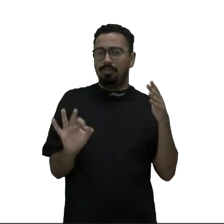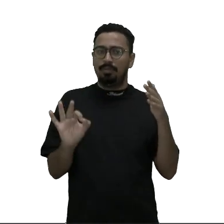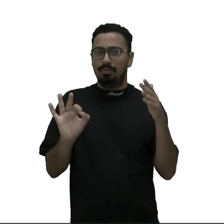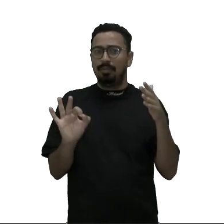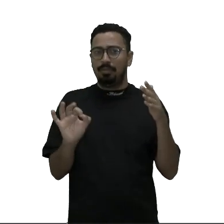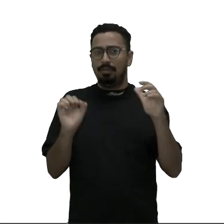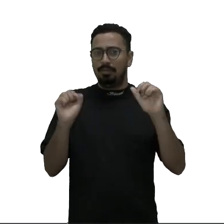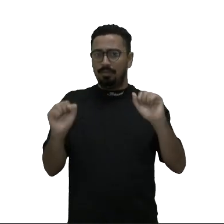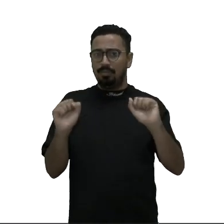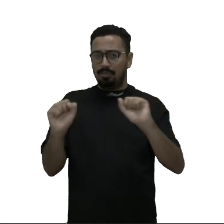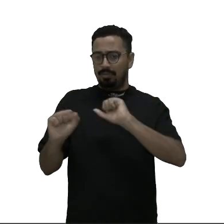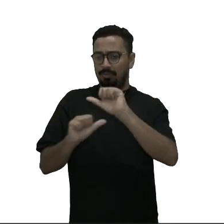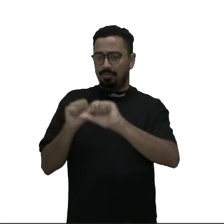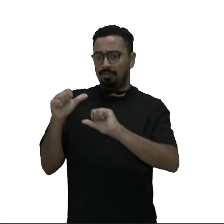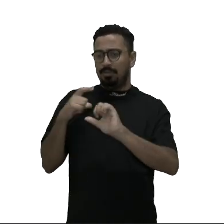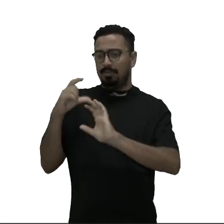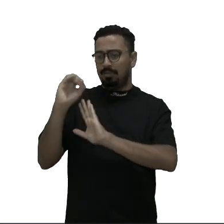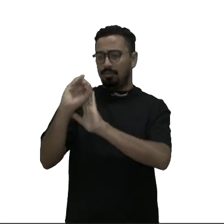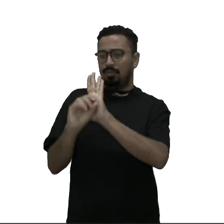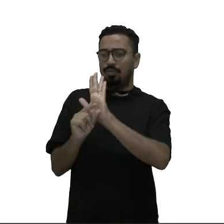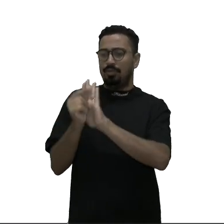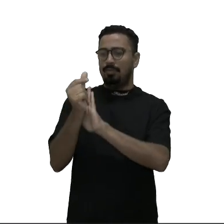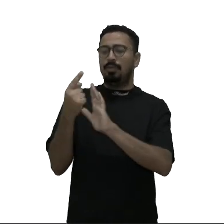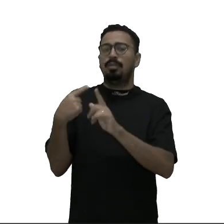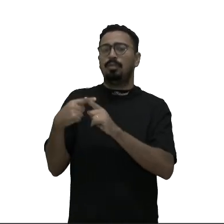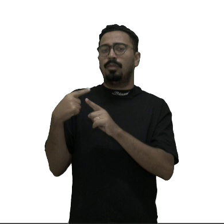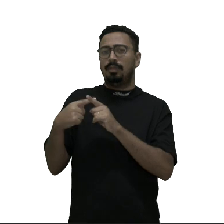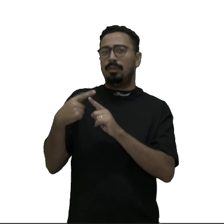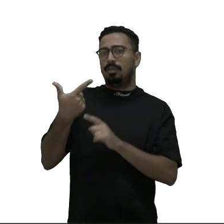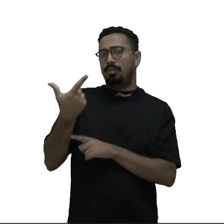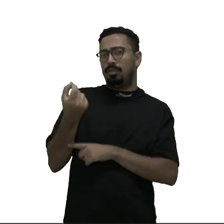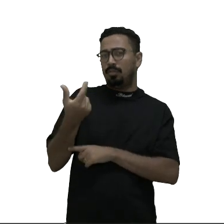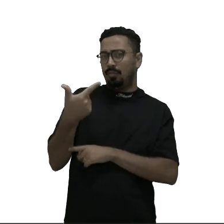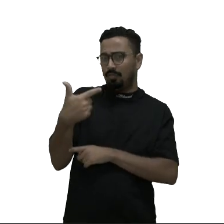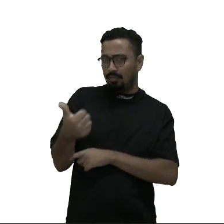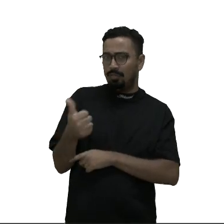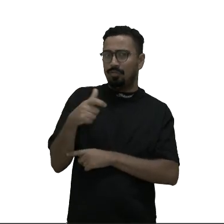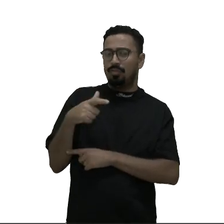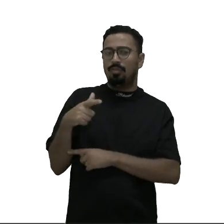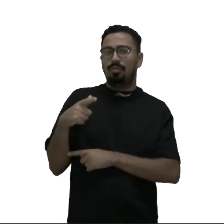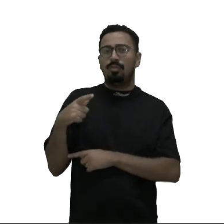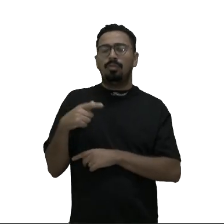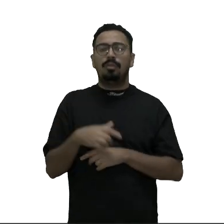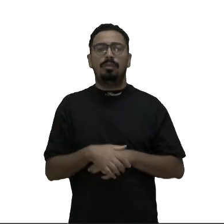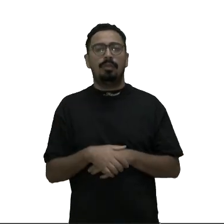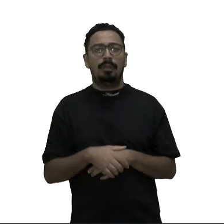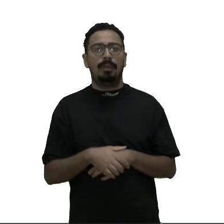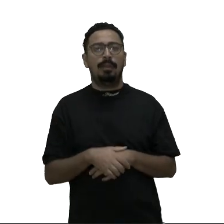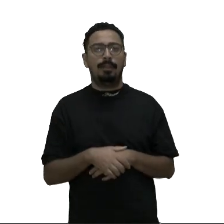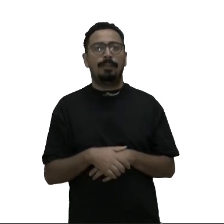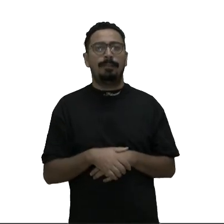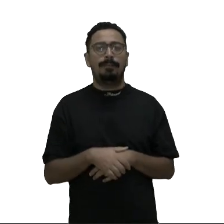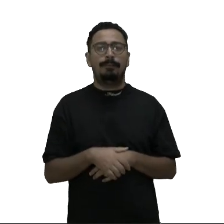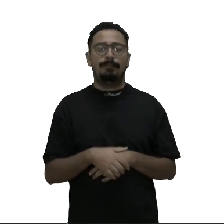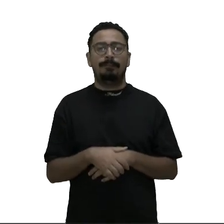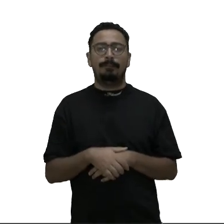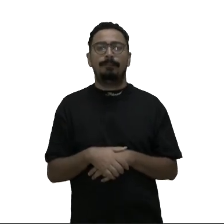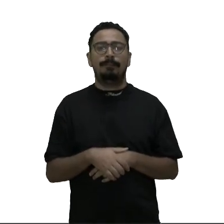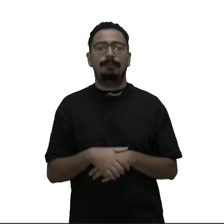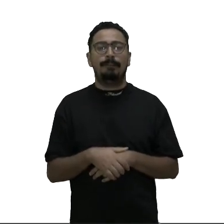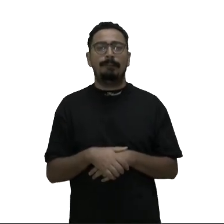poder mexer no orçamento. Lembrando que em 2021, está oscilando meu microfone? O